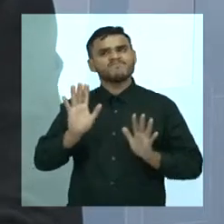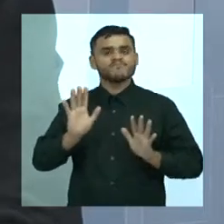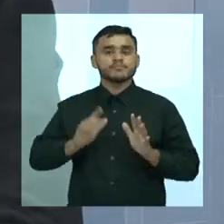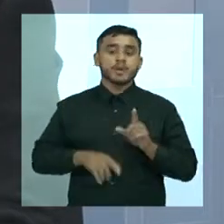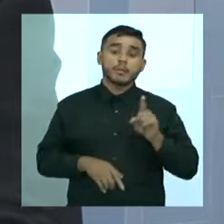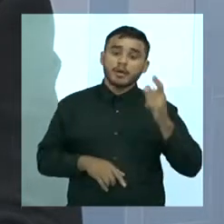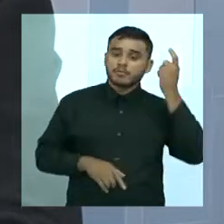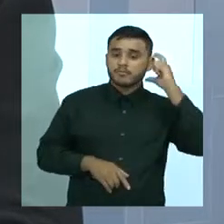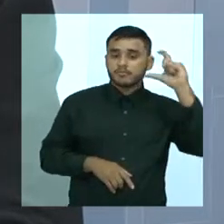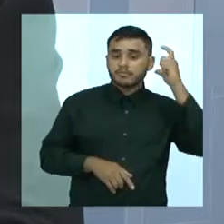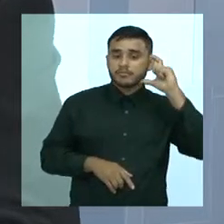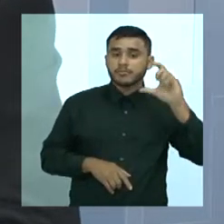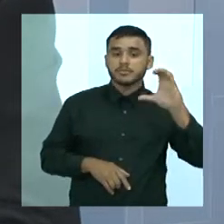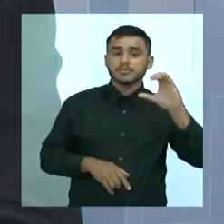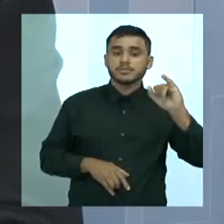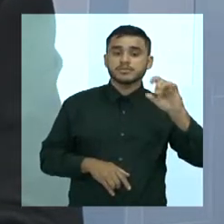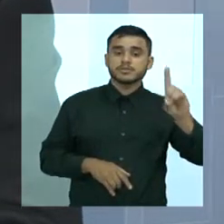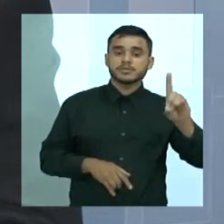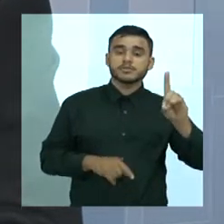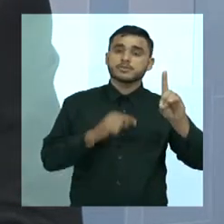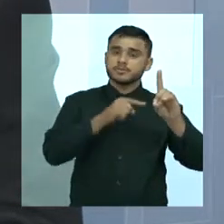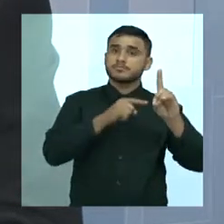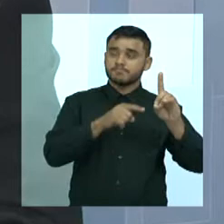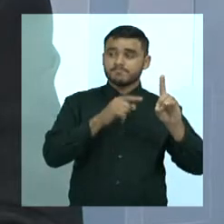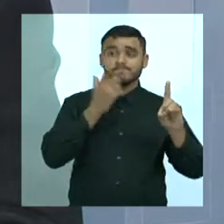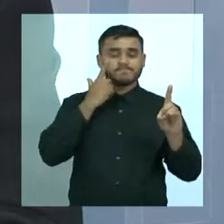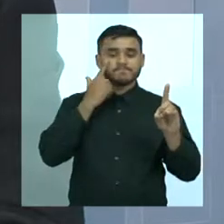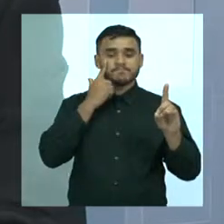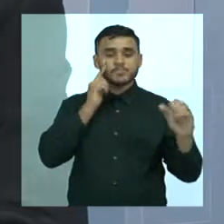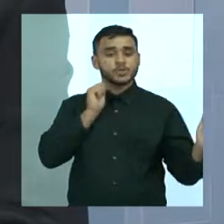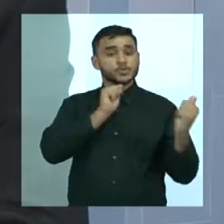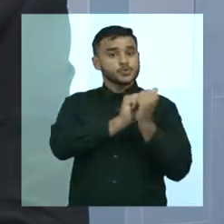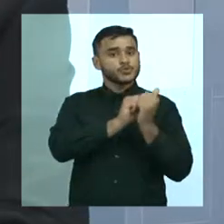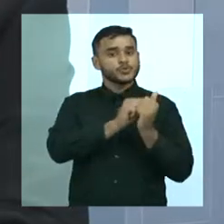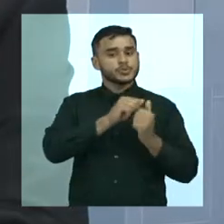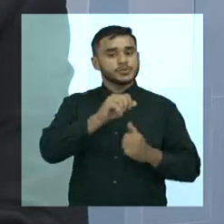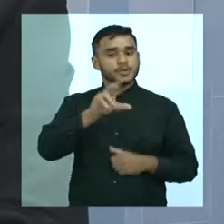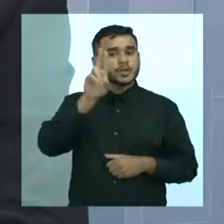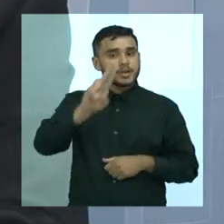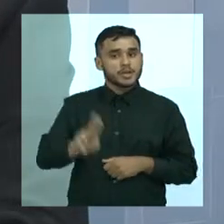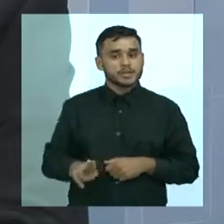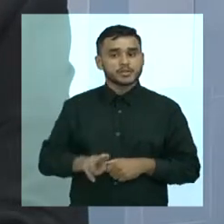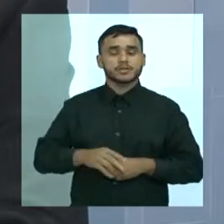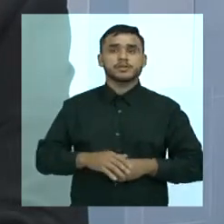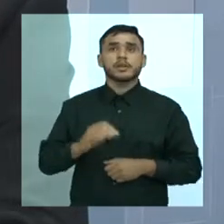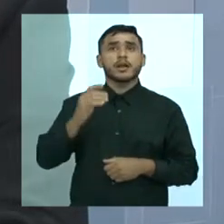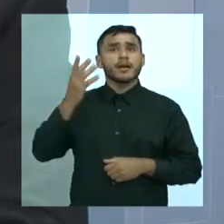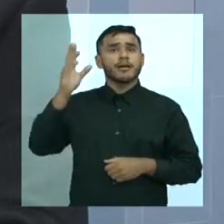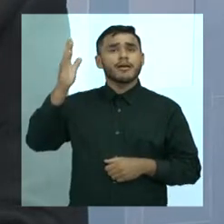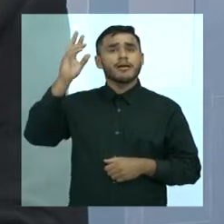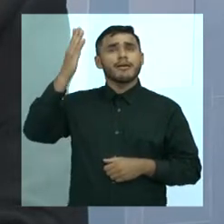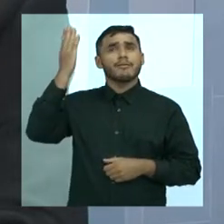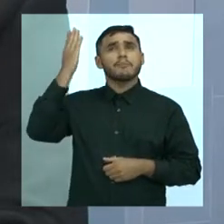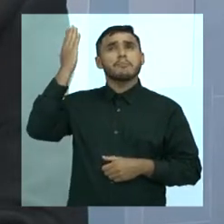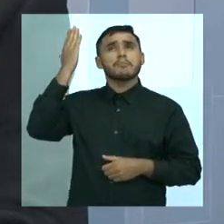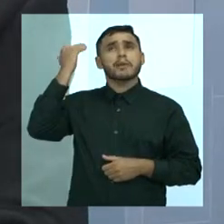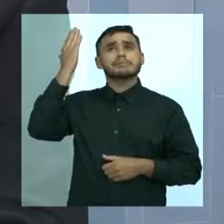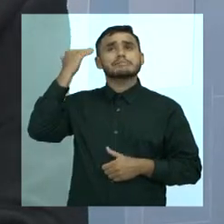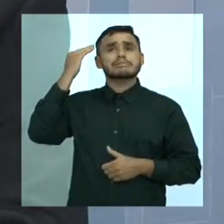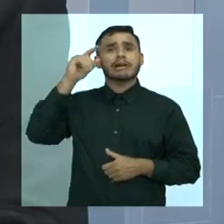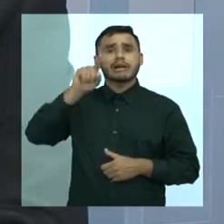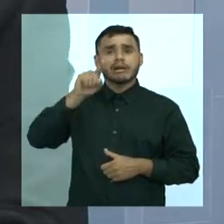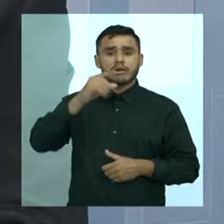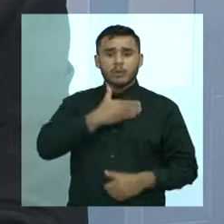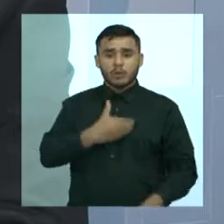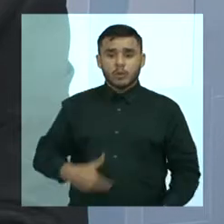é um produto do tassismo e do cirismo, né? Porque quando Ciro deixa o governo estadual,